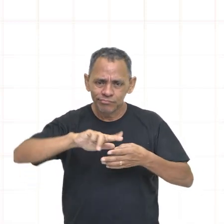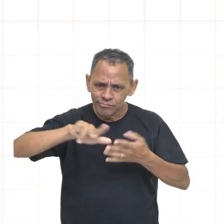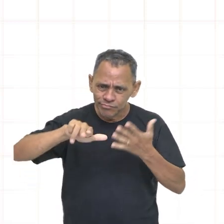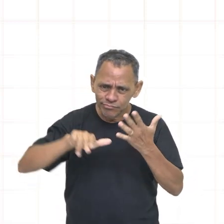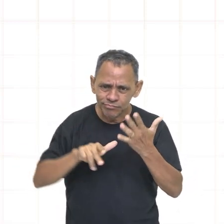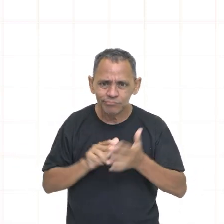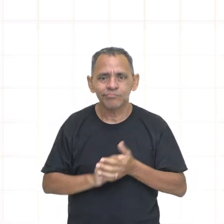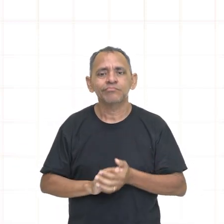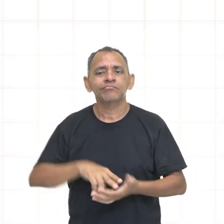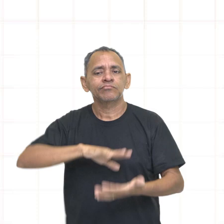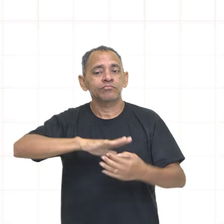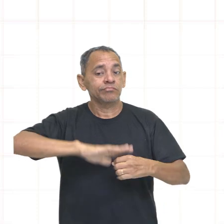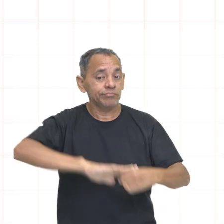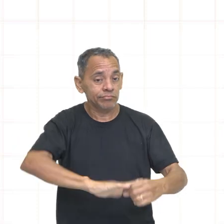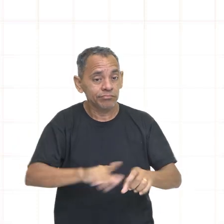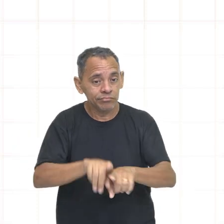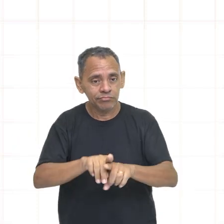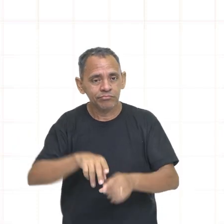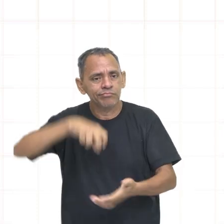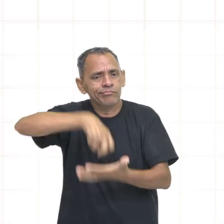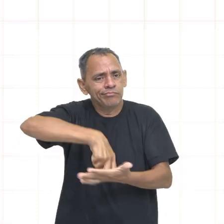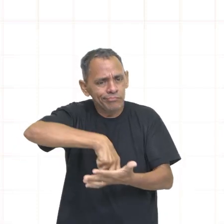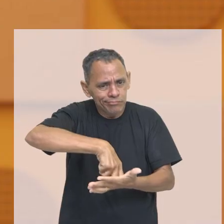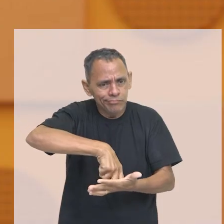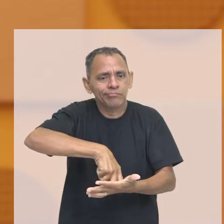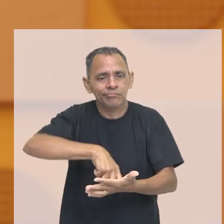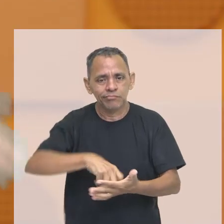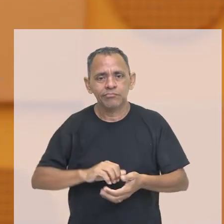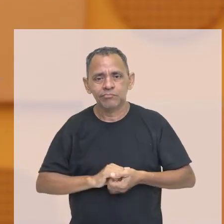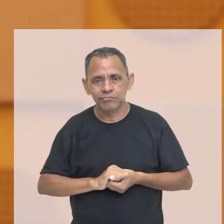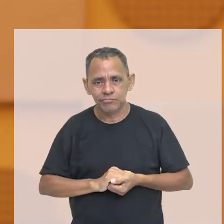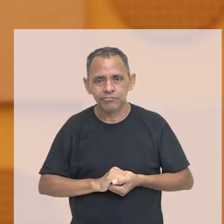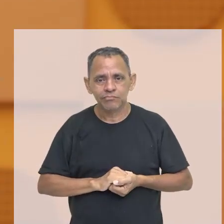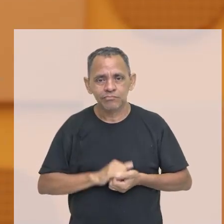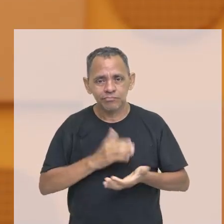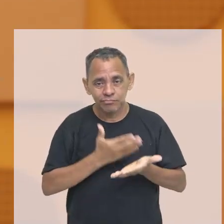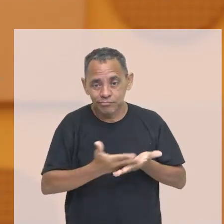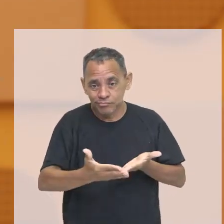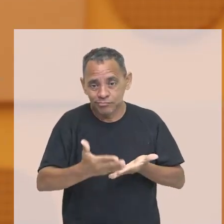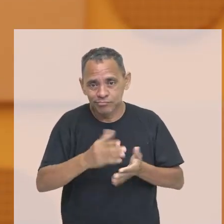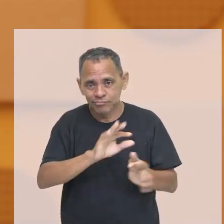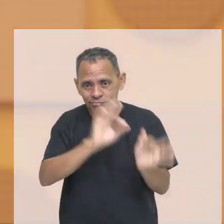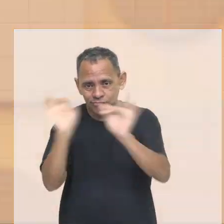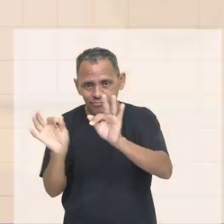exilamentos, a cultura como elemento de resistência. Vamos à nossa aula?